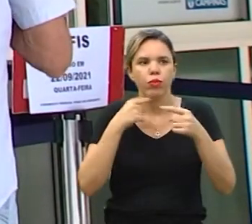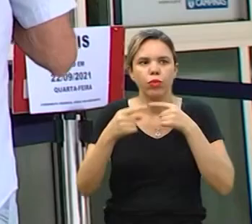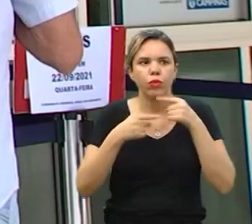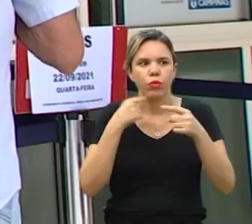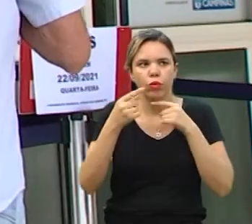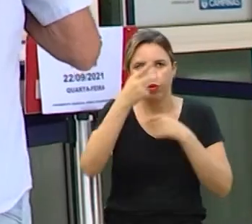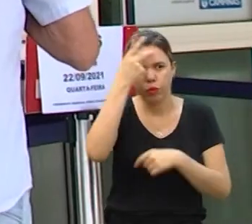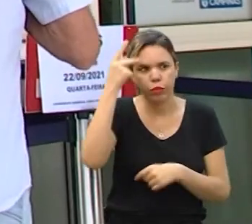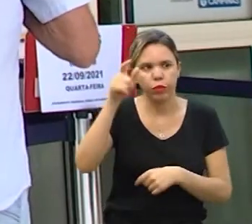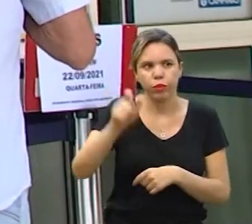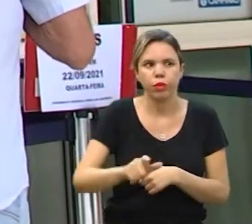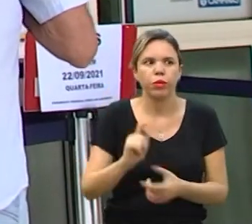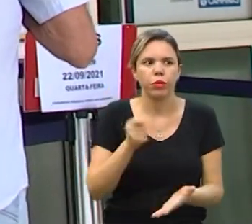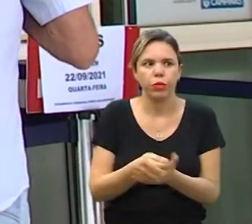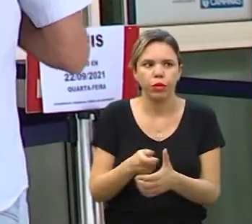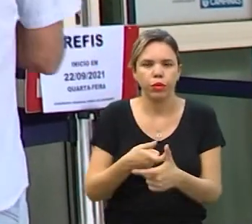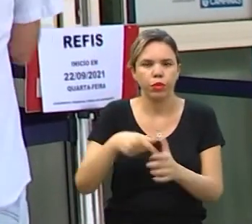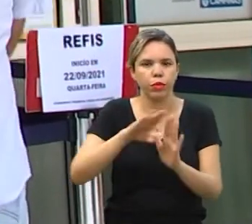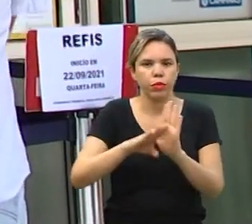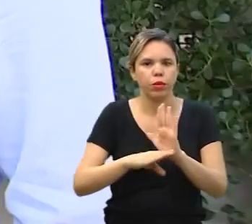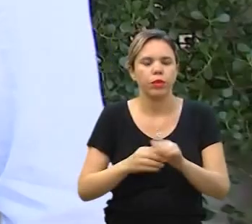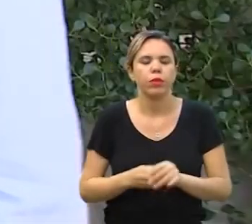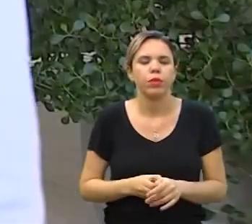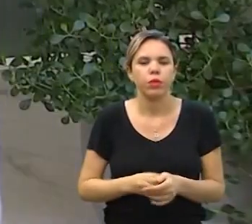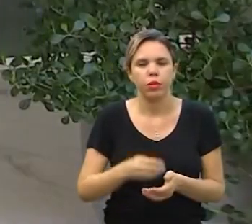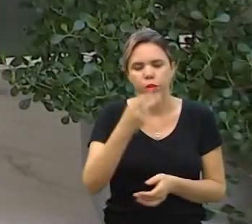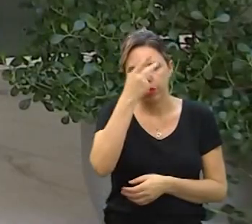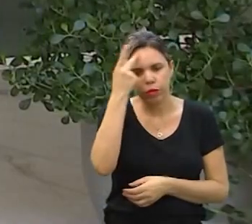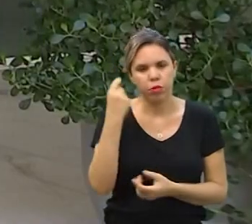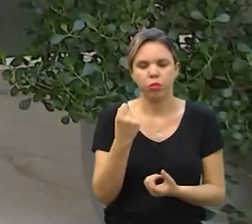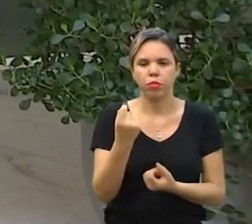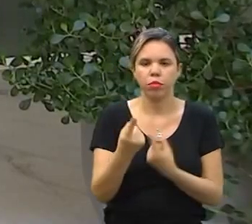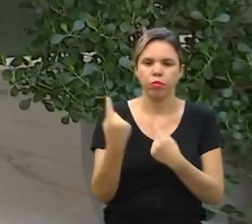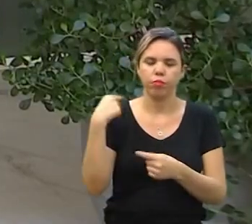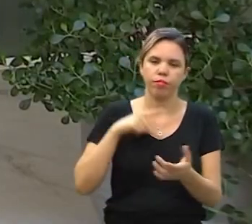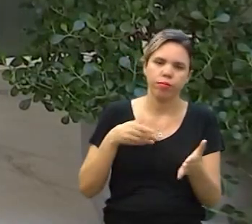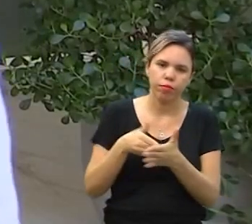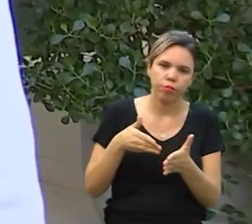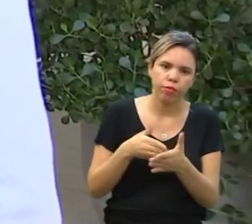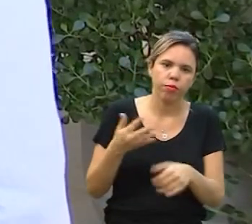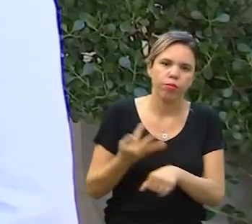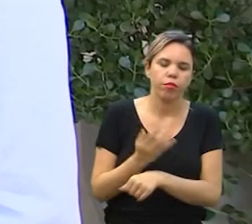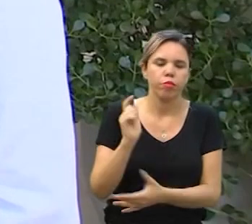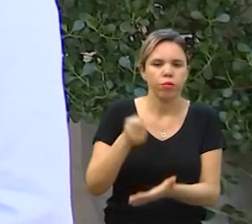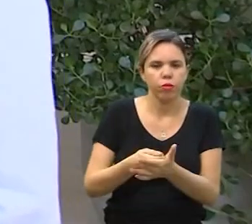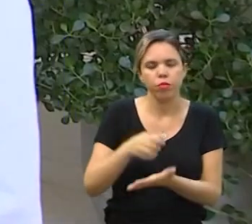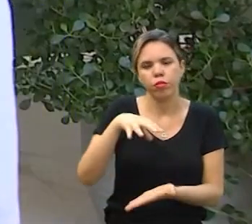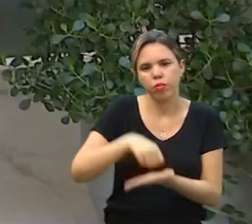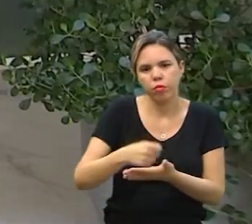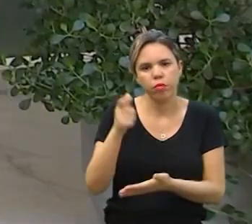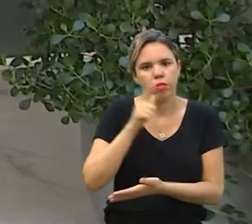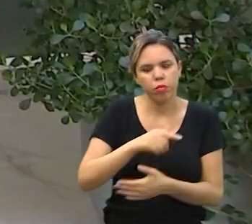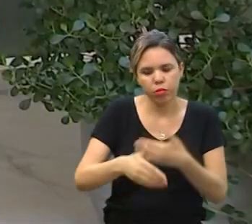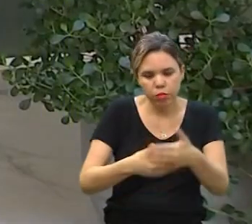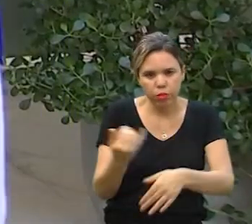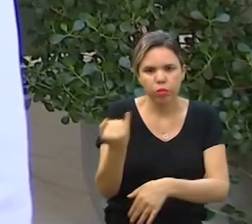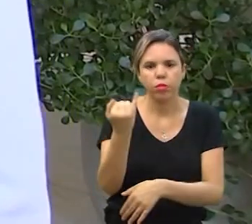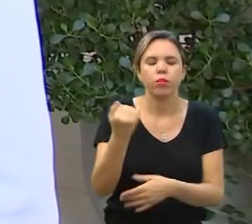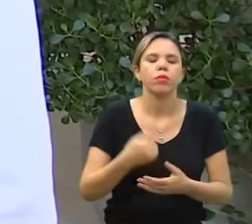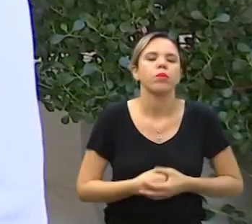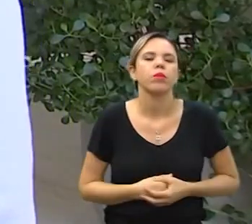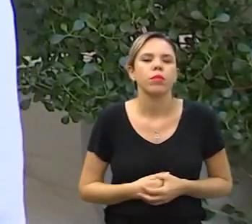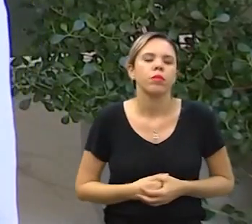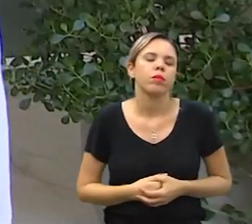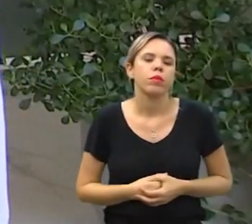dúvidas dos contribuintes sobre o programa. As pessoas, algumas terão dificuldades, talvez, para efetuar o credenciamento, que é uma etapa